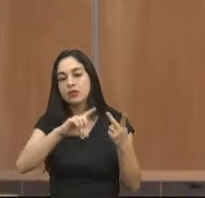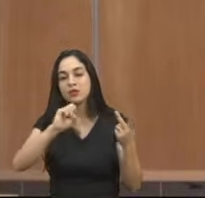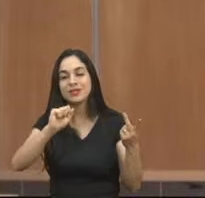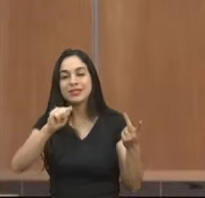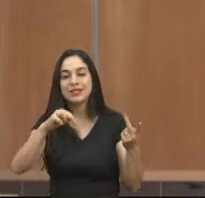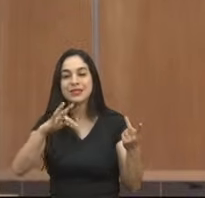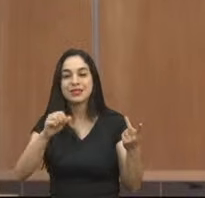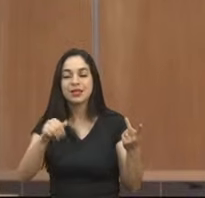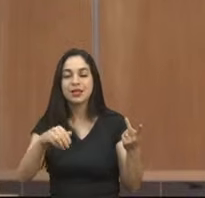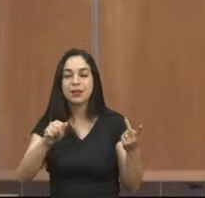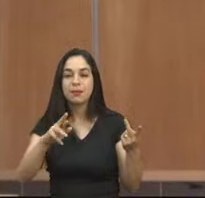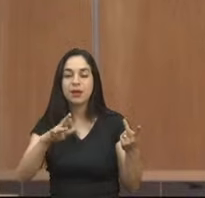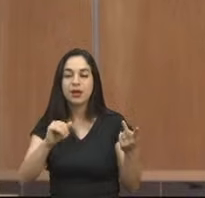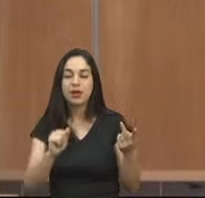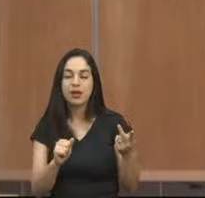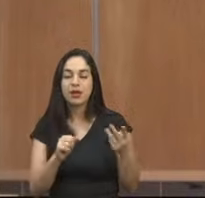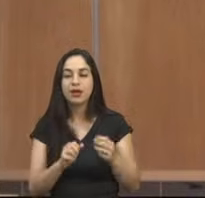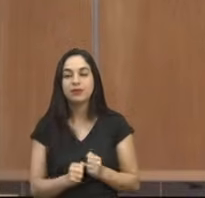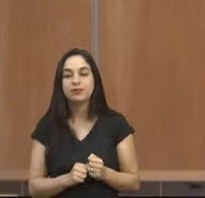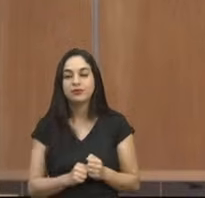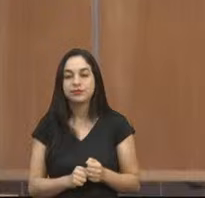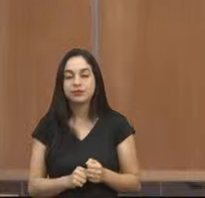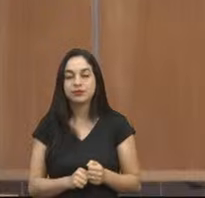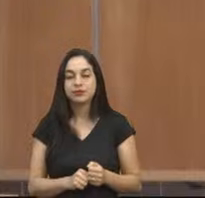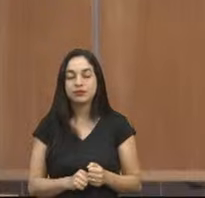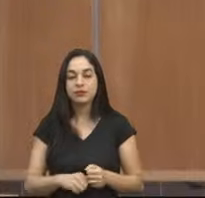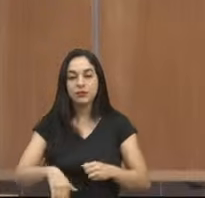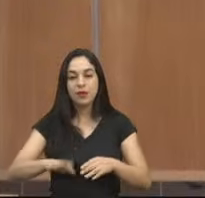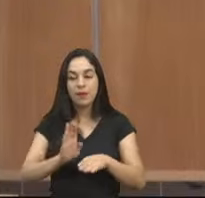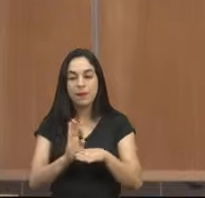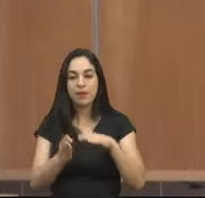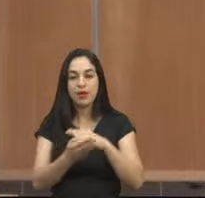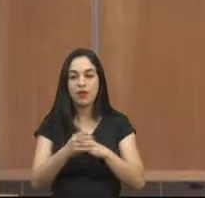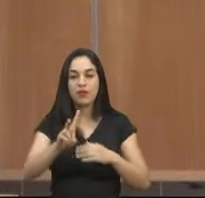Pavimentação de drenagem no bairro Vila Ita